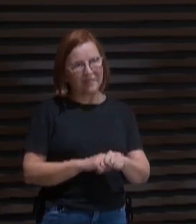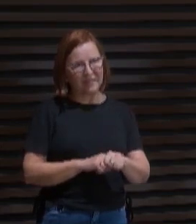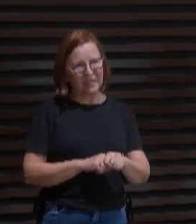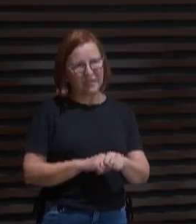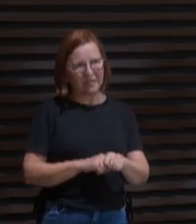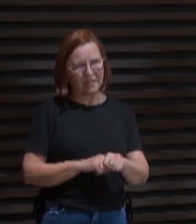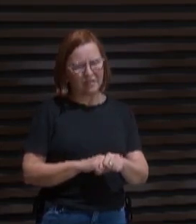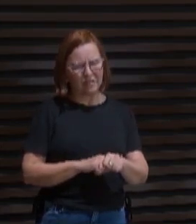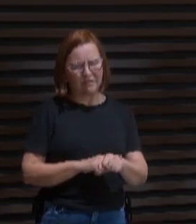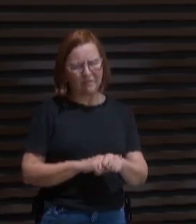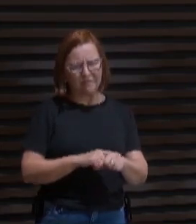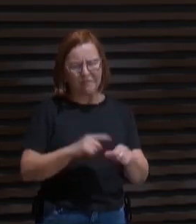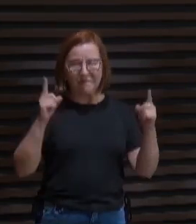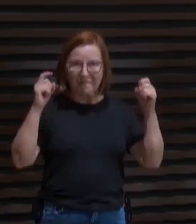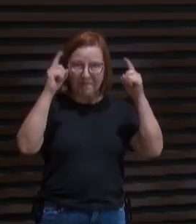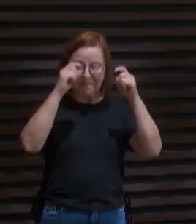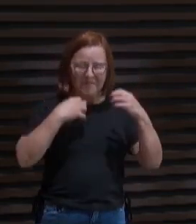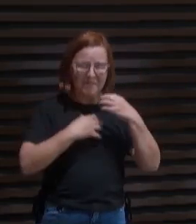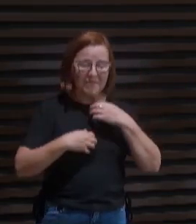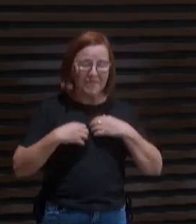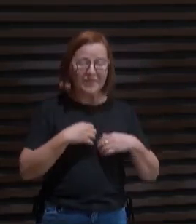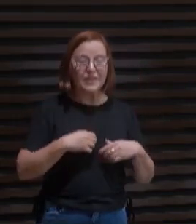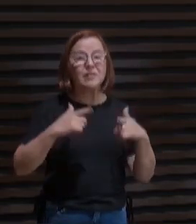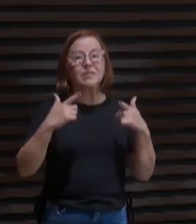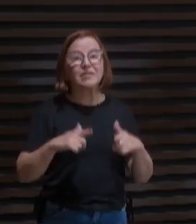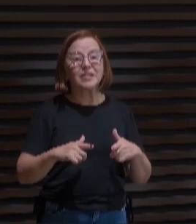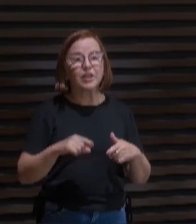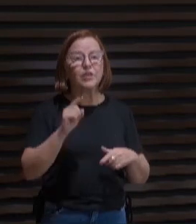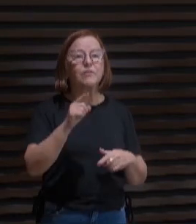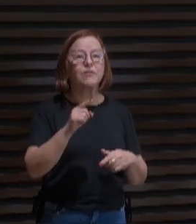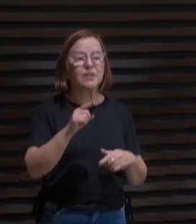de angústia, aonde você tem corrido?